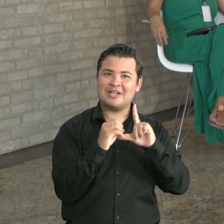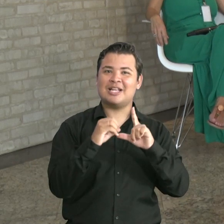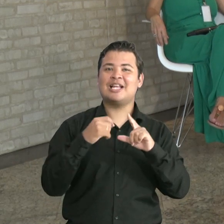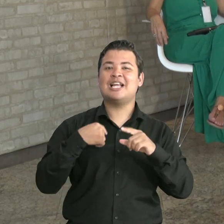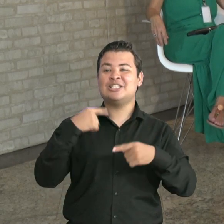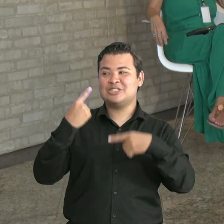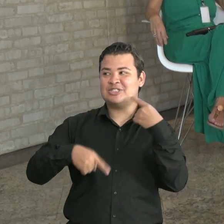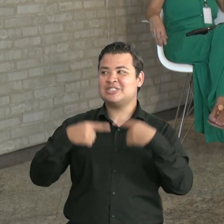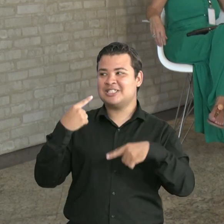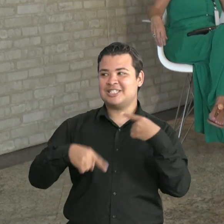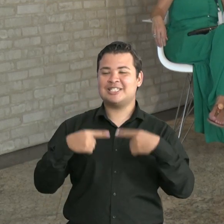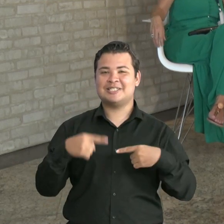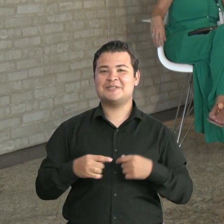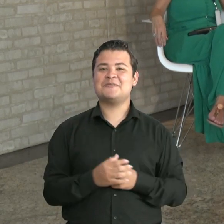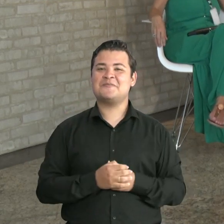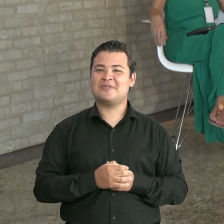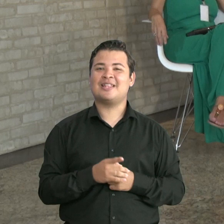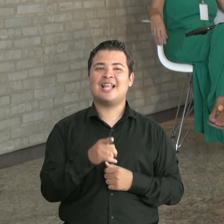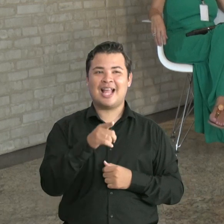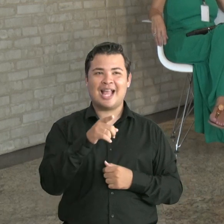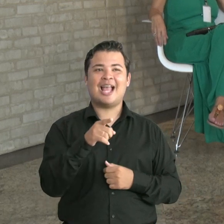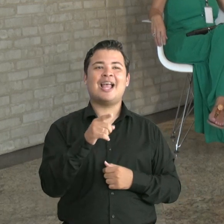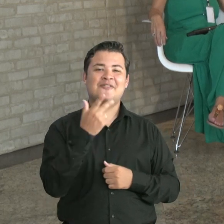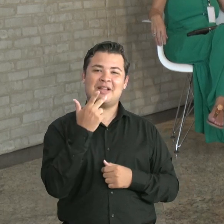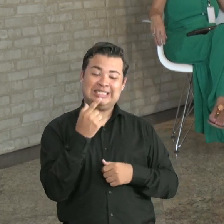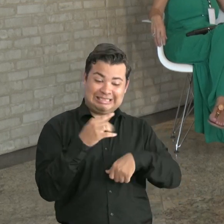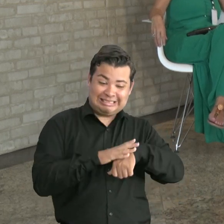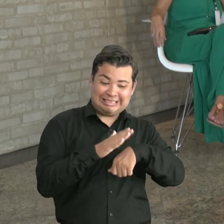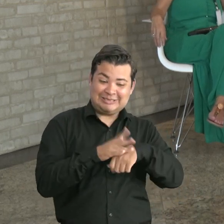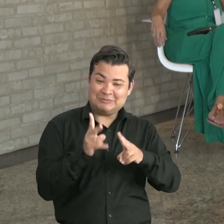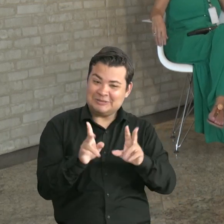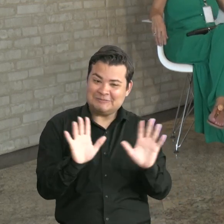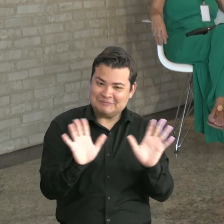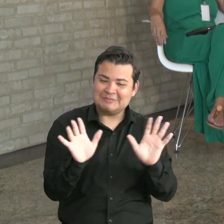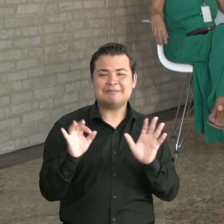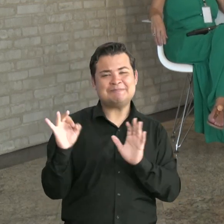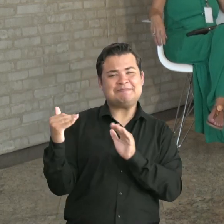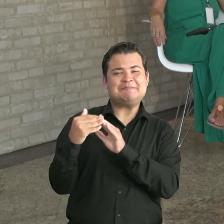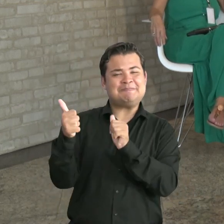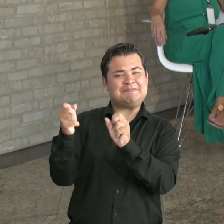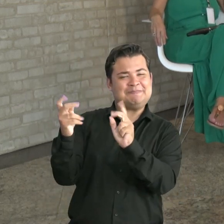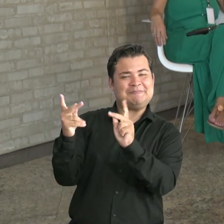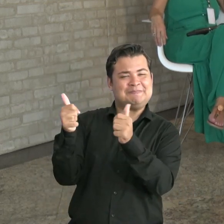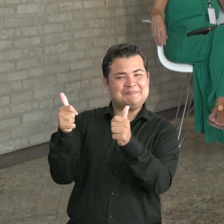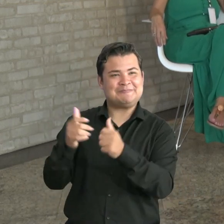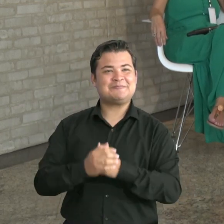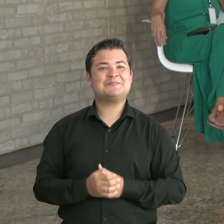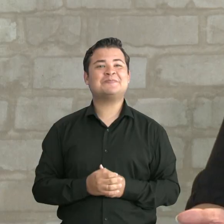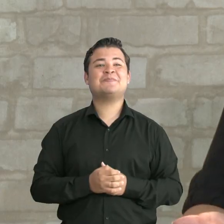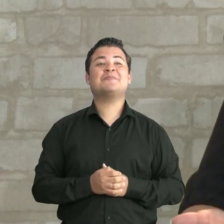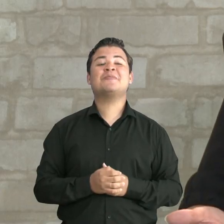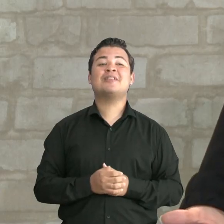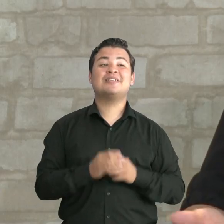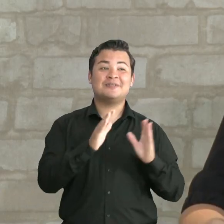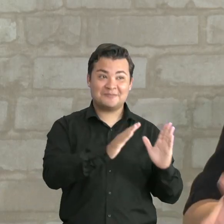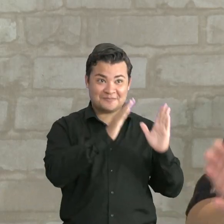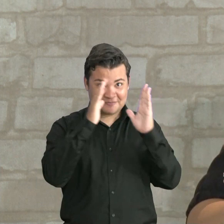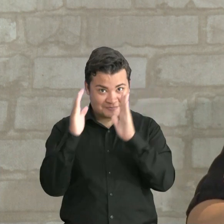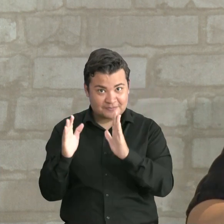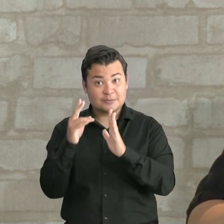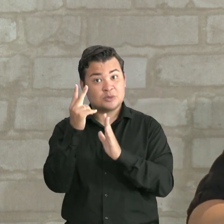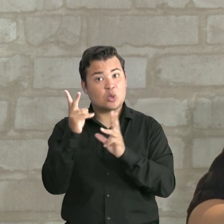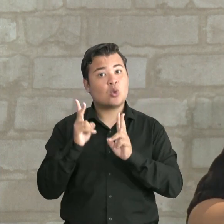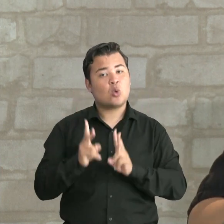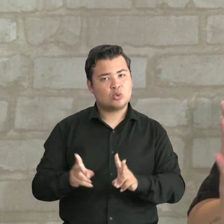falar mais disso. Mas não dá mais tempo da gente continuar. Não dá mais tempo, a gente está de acordo, professor. Bom, no próximo bloco a gente continua falando